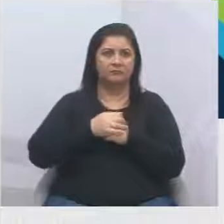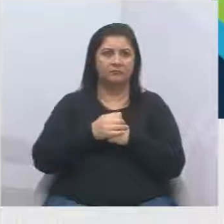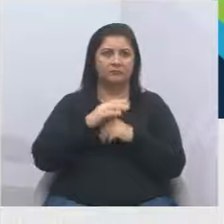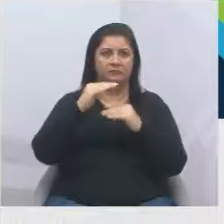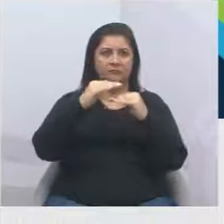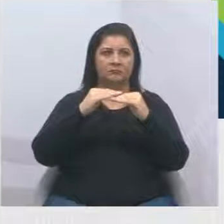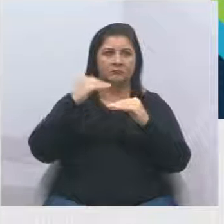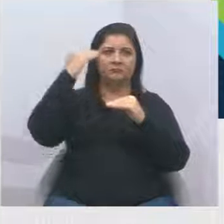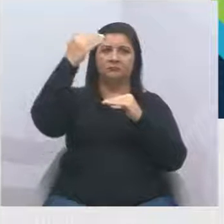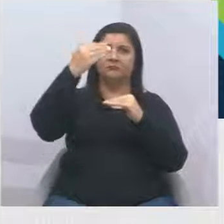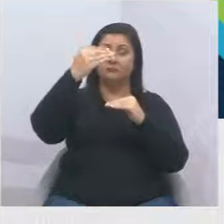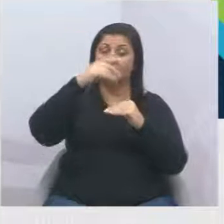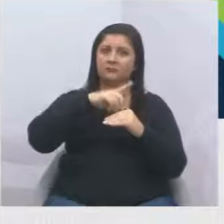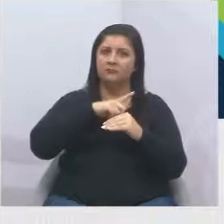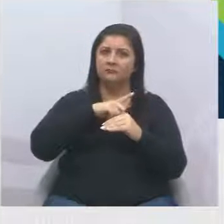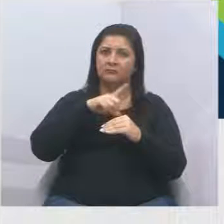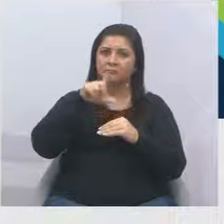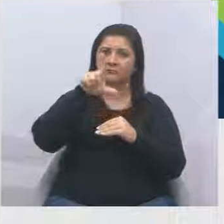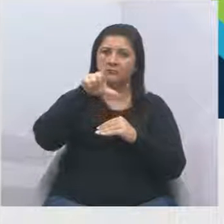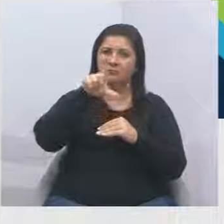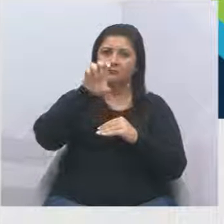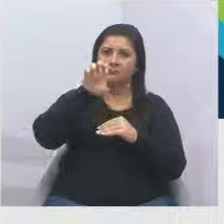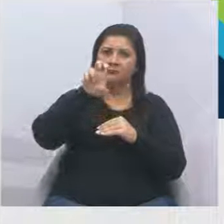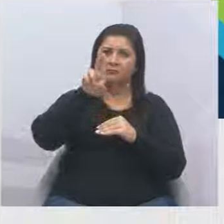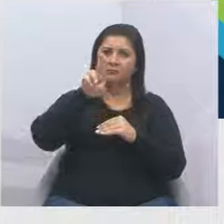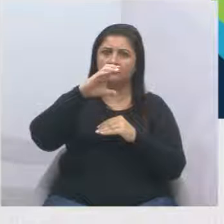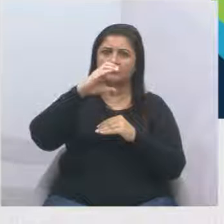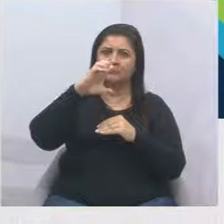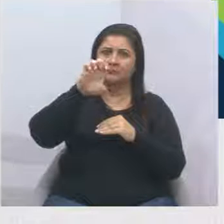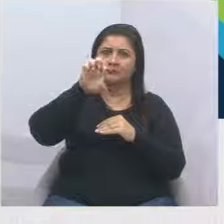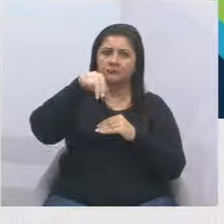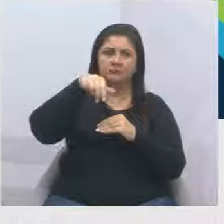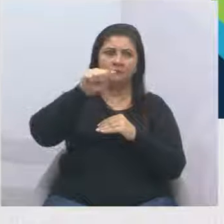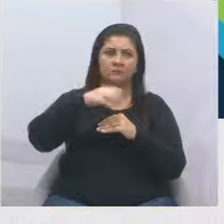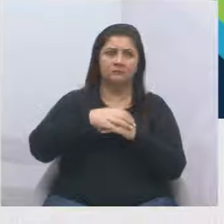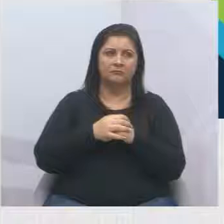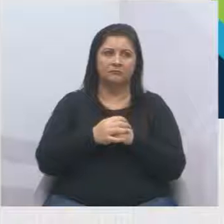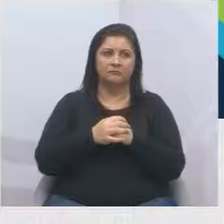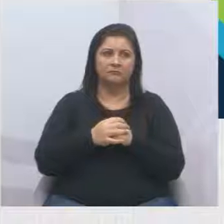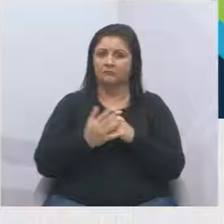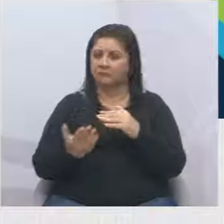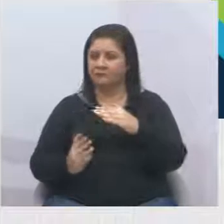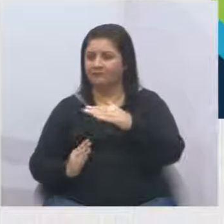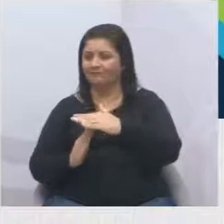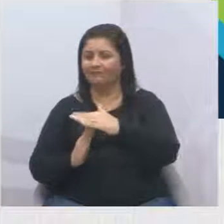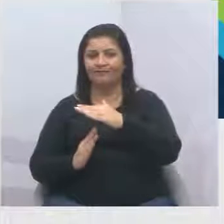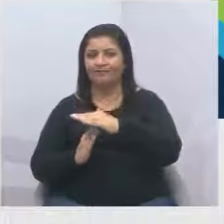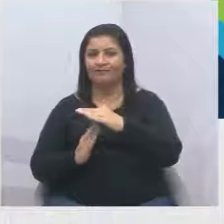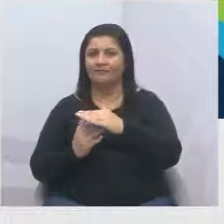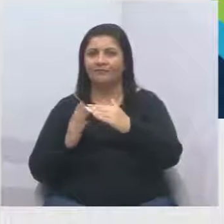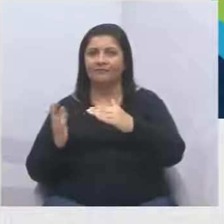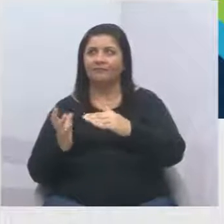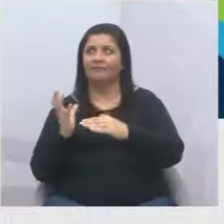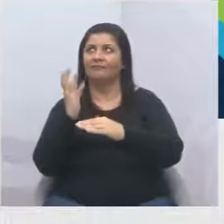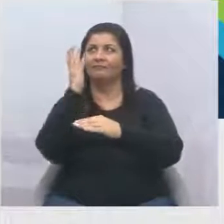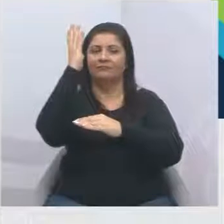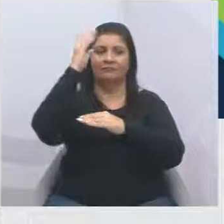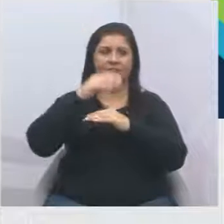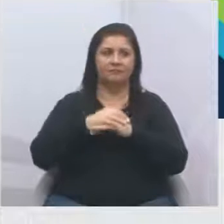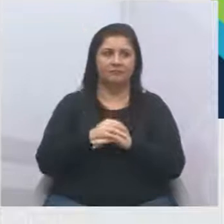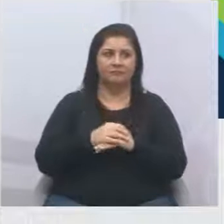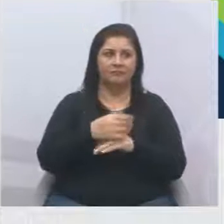leucena. A leucena não deixando, por exemplo, uma paineira crescer. Como também várias árvores